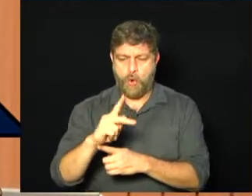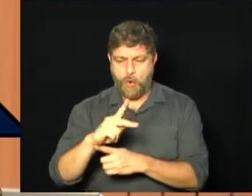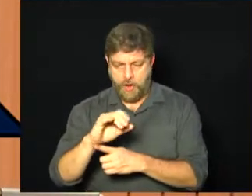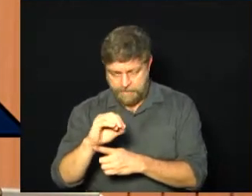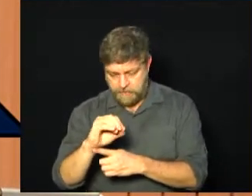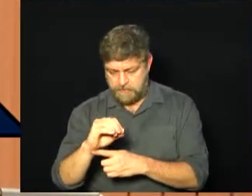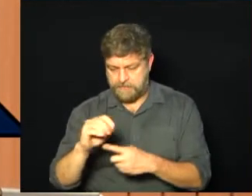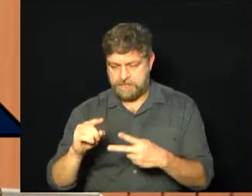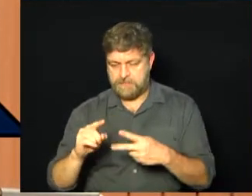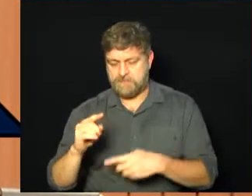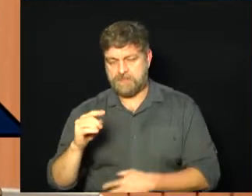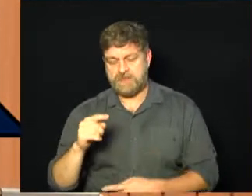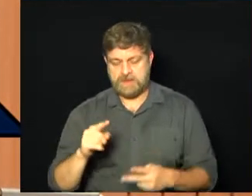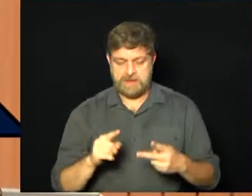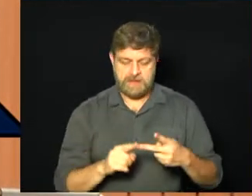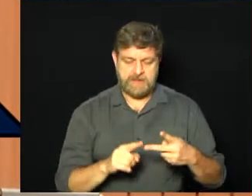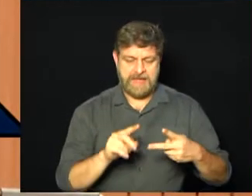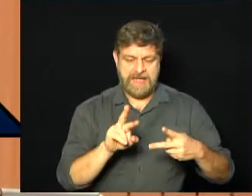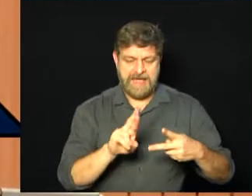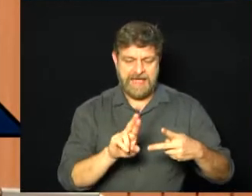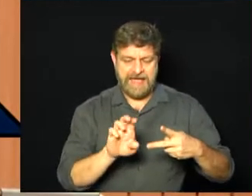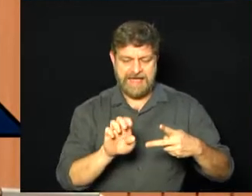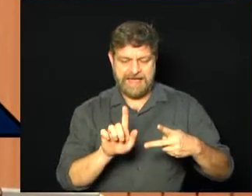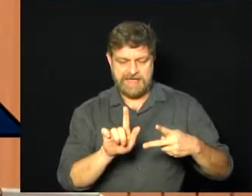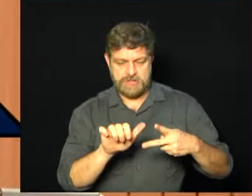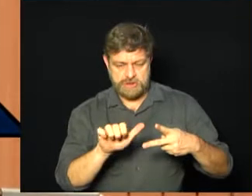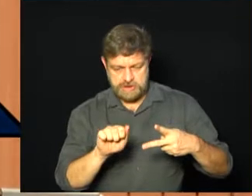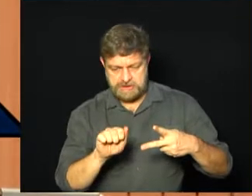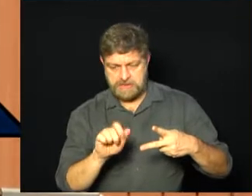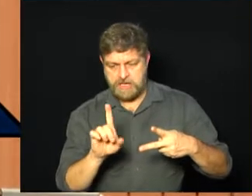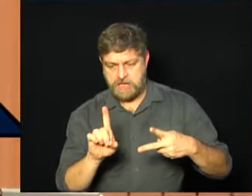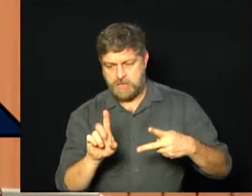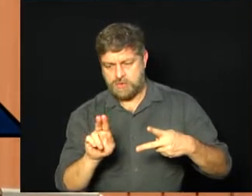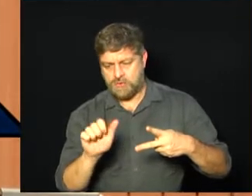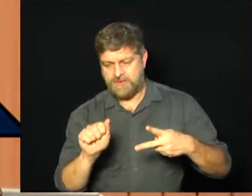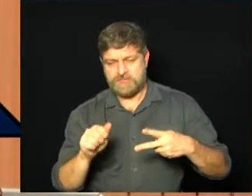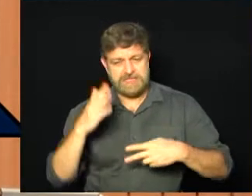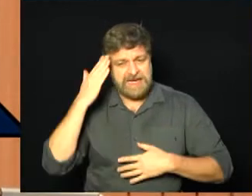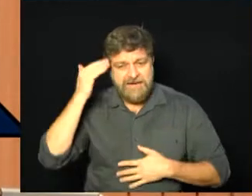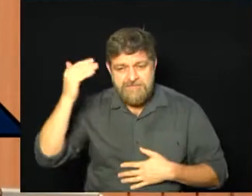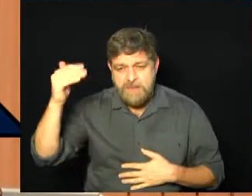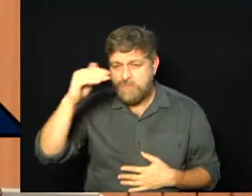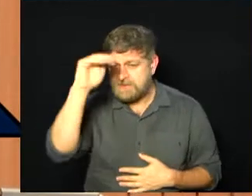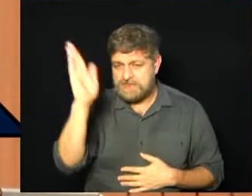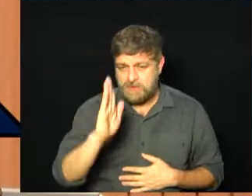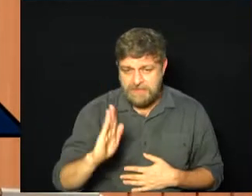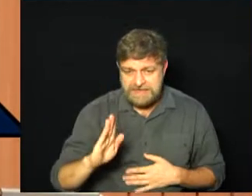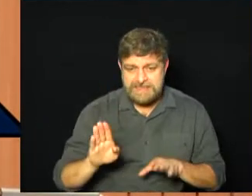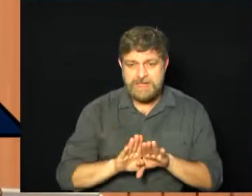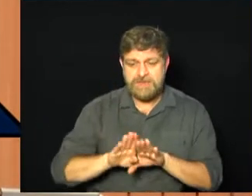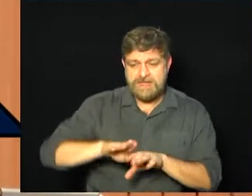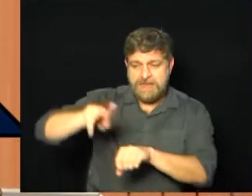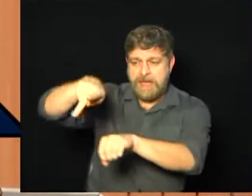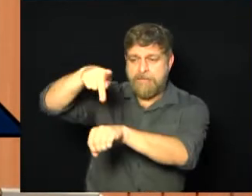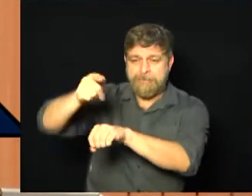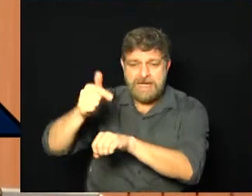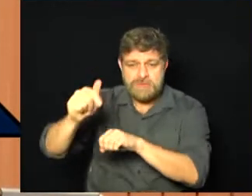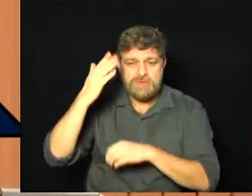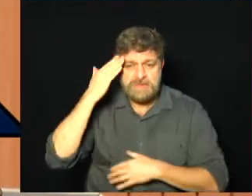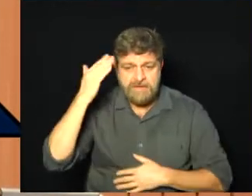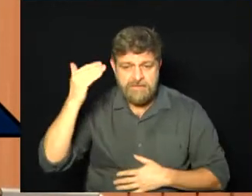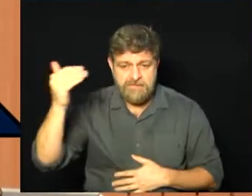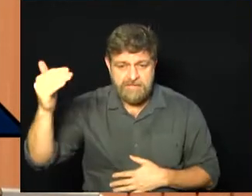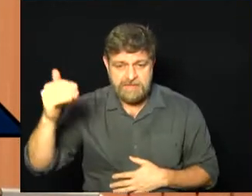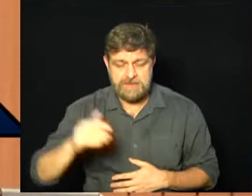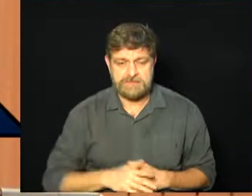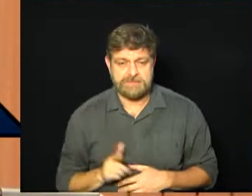como Regina Duarte, entre outros de repercussão nacional e internacional. A primeira exposição futurista